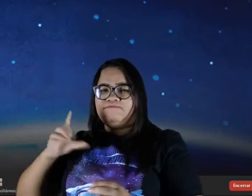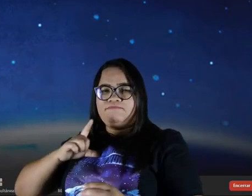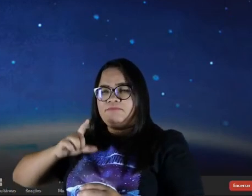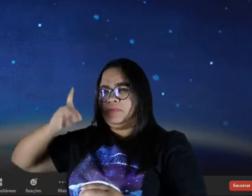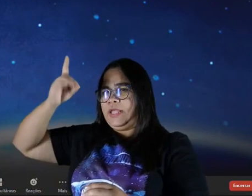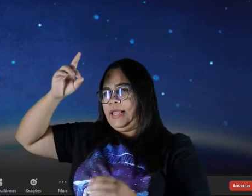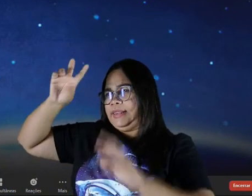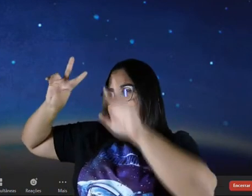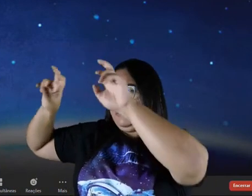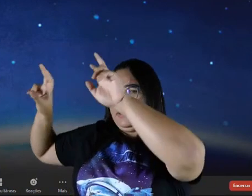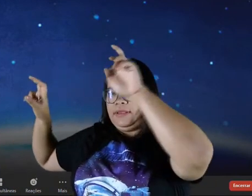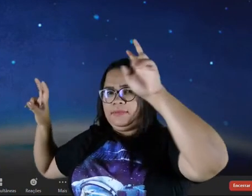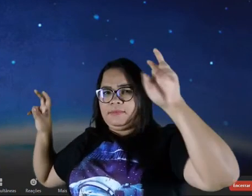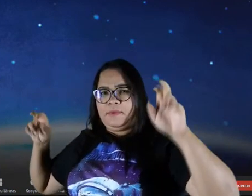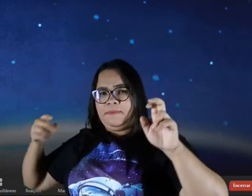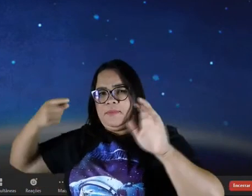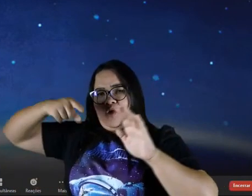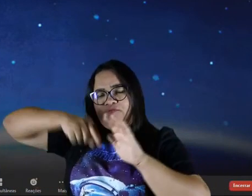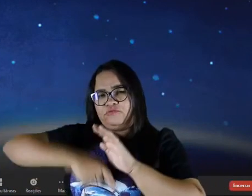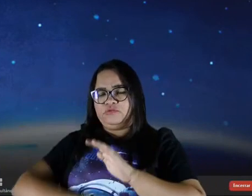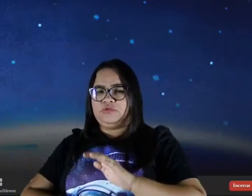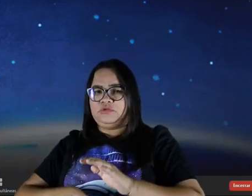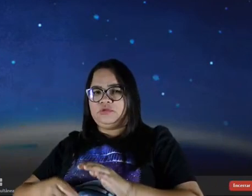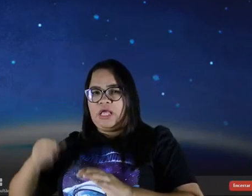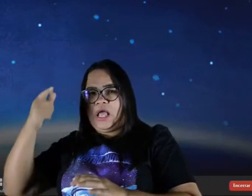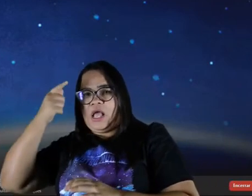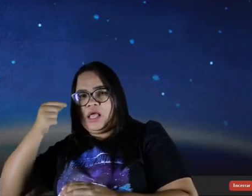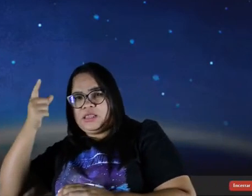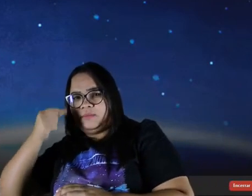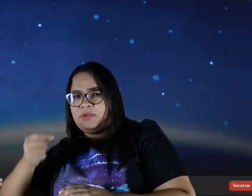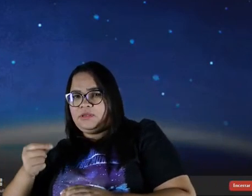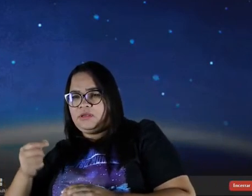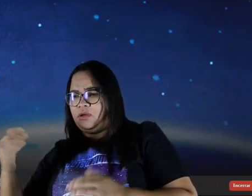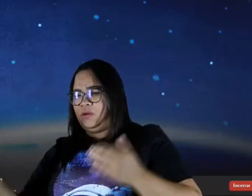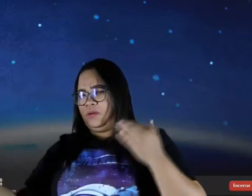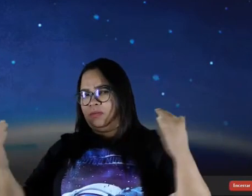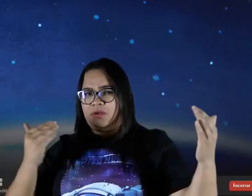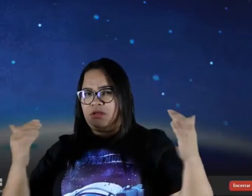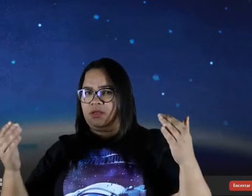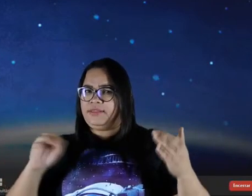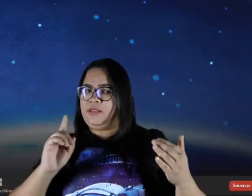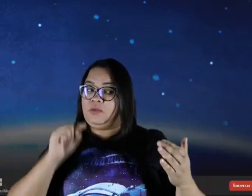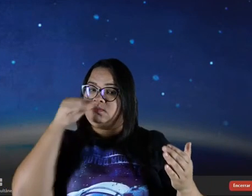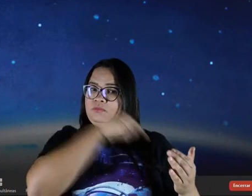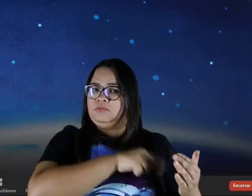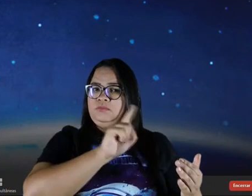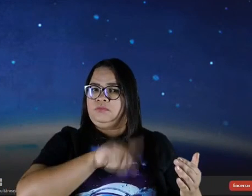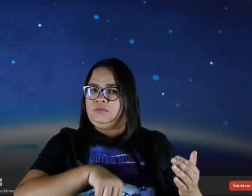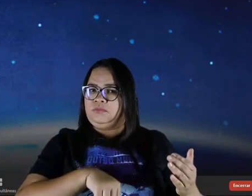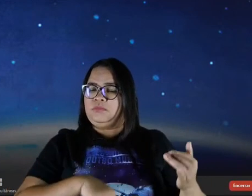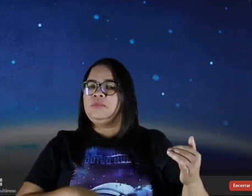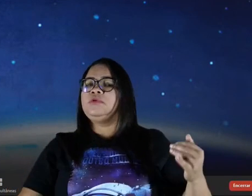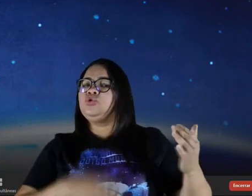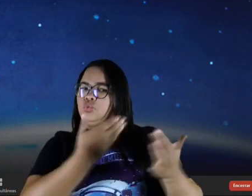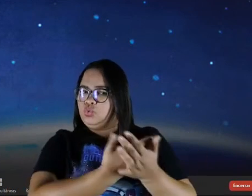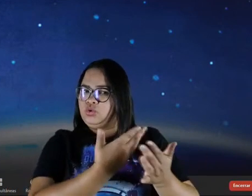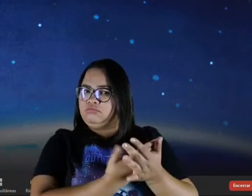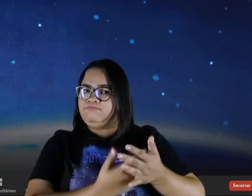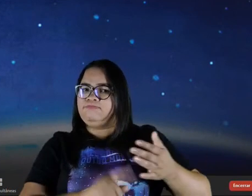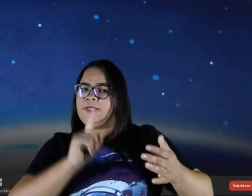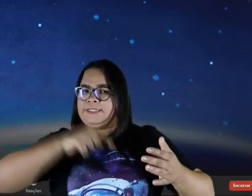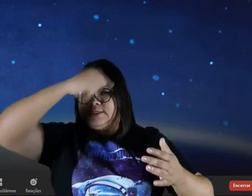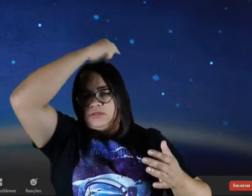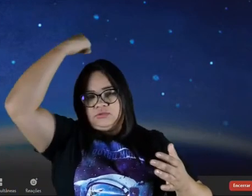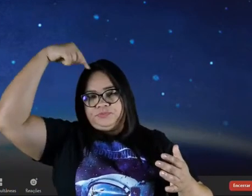Aristóteles, é Bíblia, é inspiração, é livro sagrado. Então, é antes de tudo um exercício espiritual.